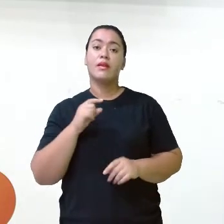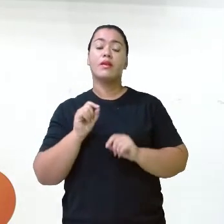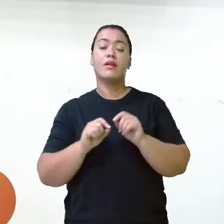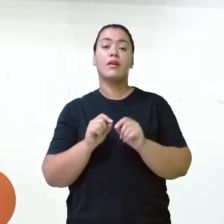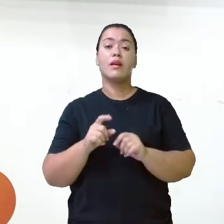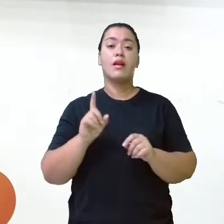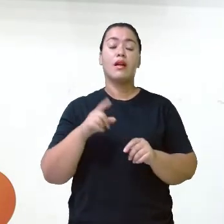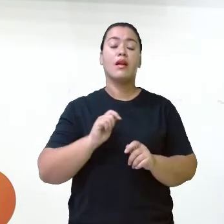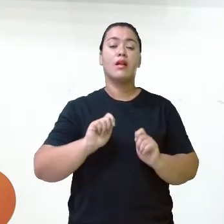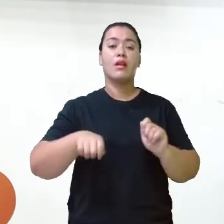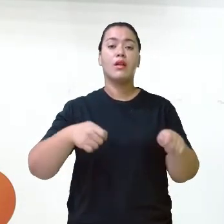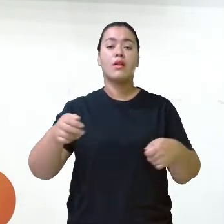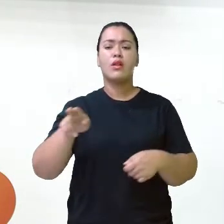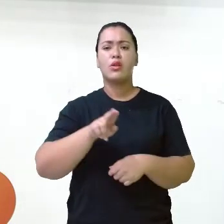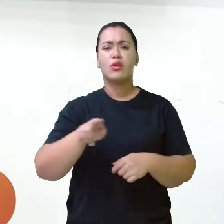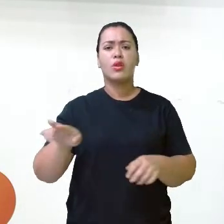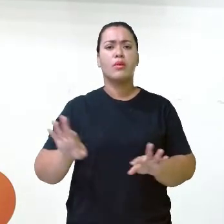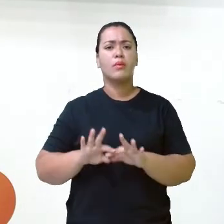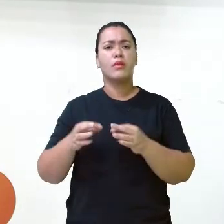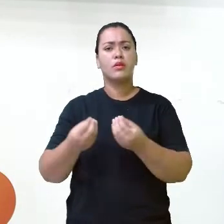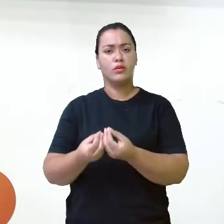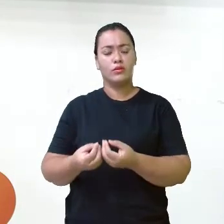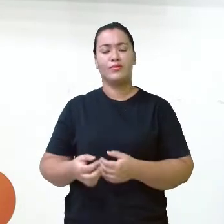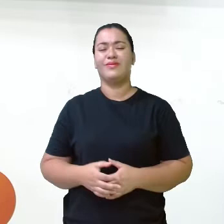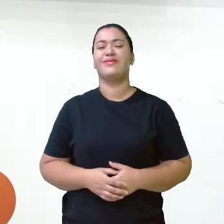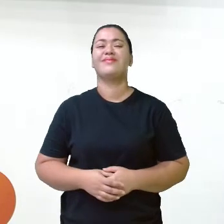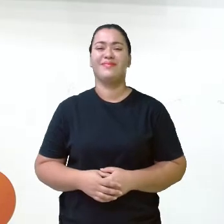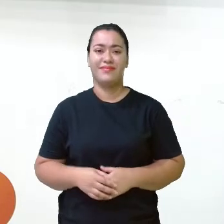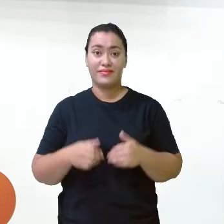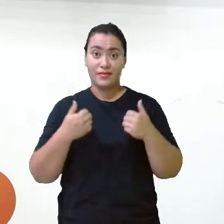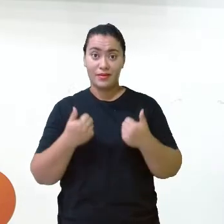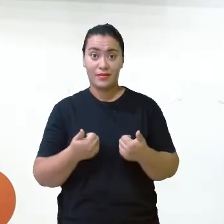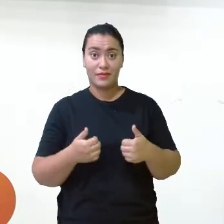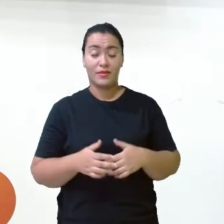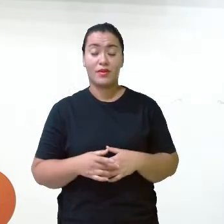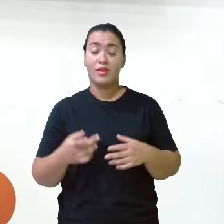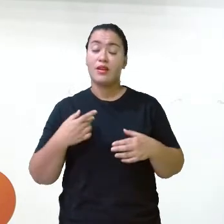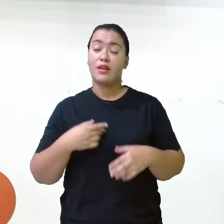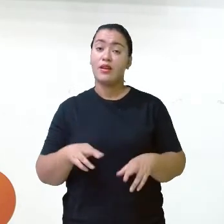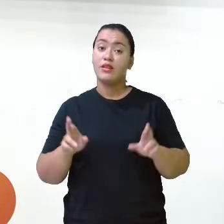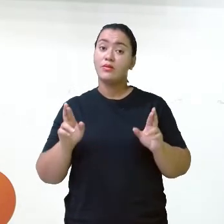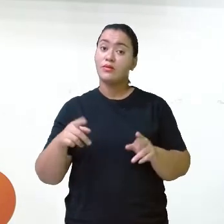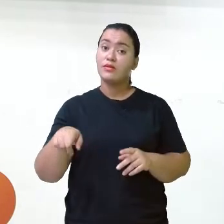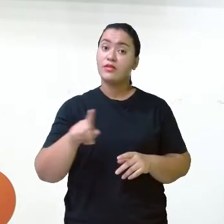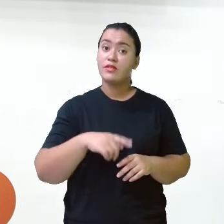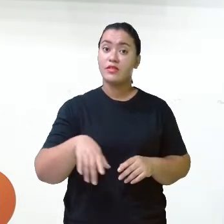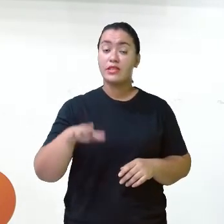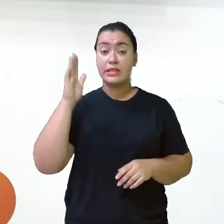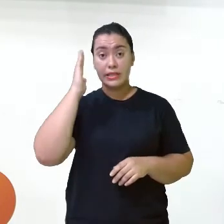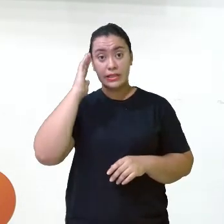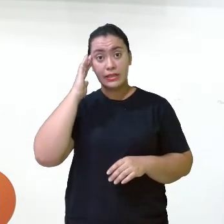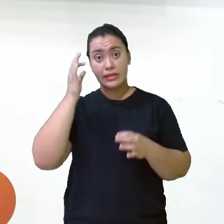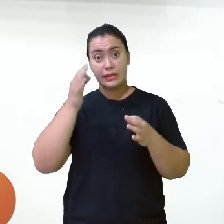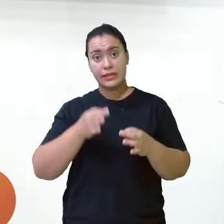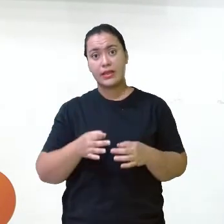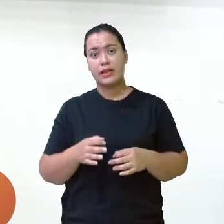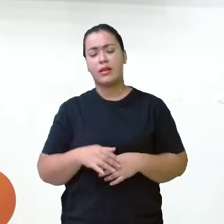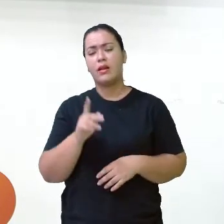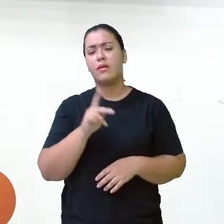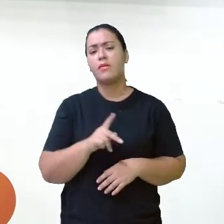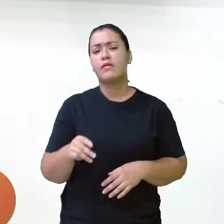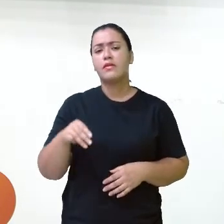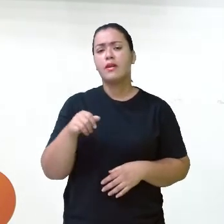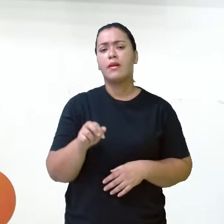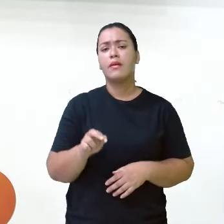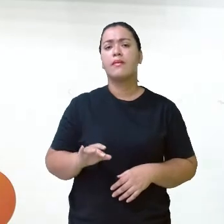nome a todos os seres, a todas as coisas. Tá bom? Então eu espero que vocês tenham compreendido bem direitinho. Professora